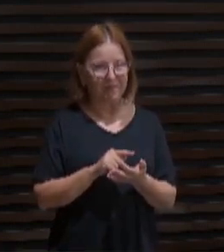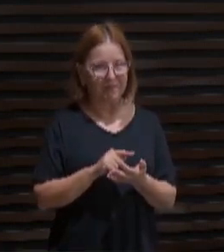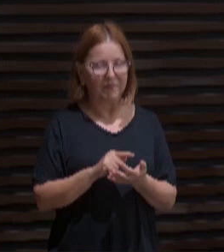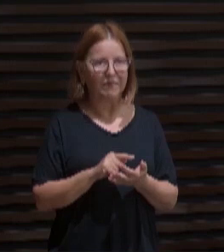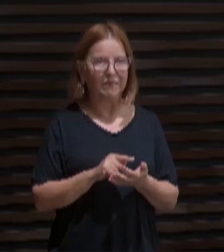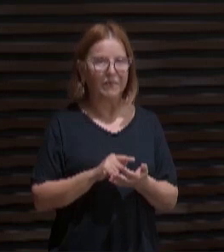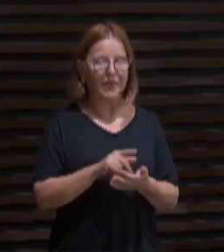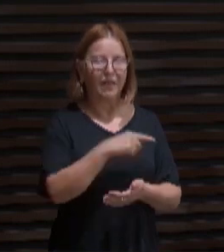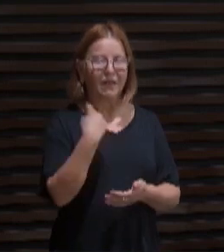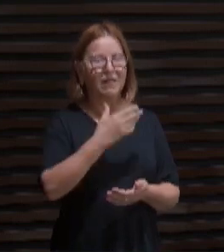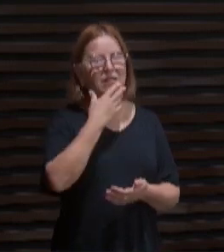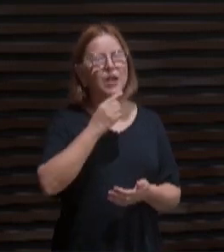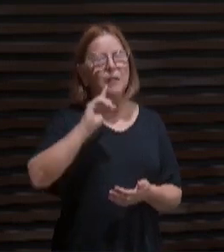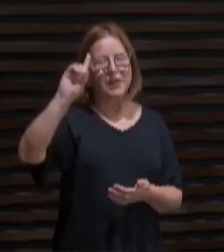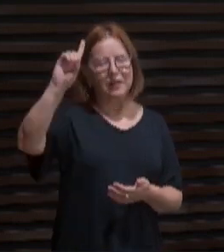Nosso Pai,